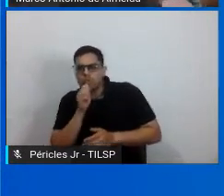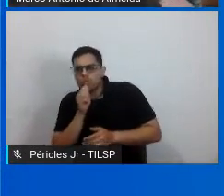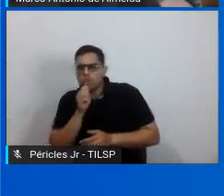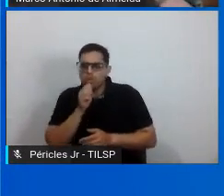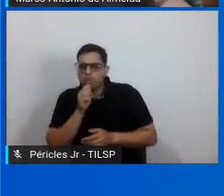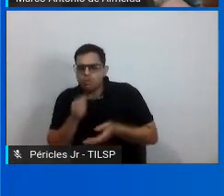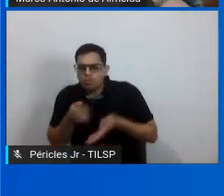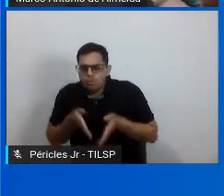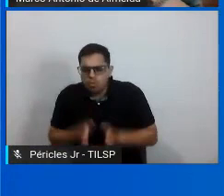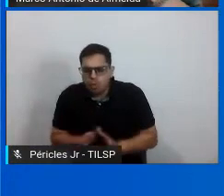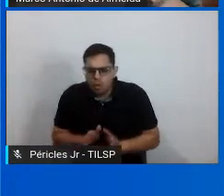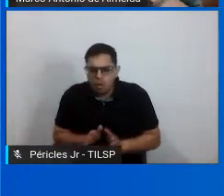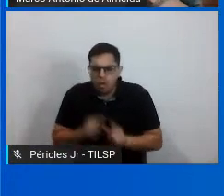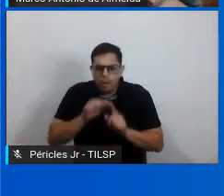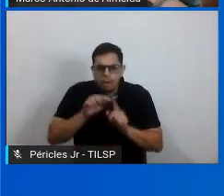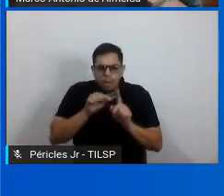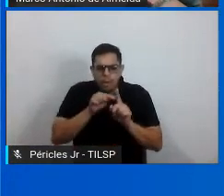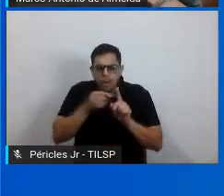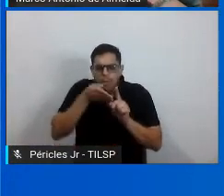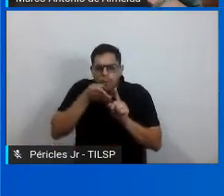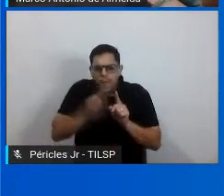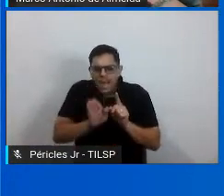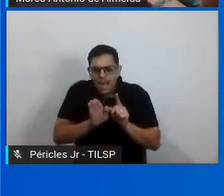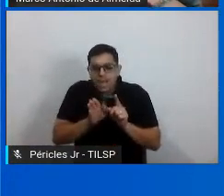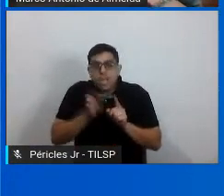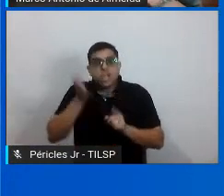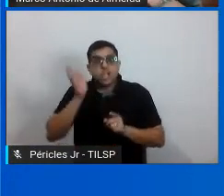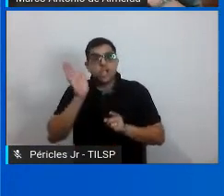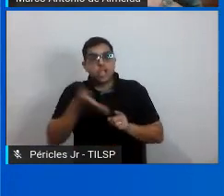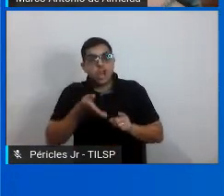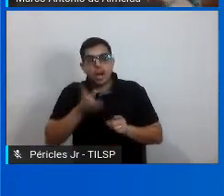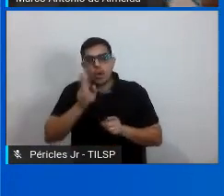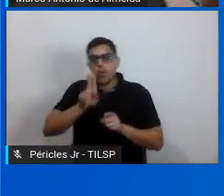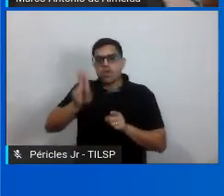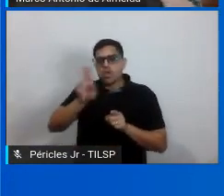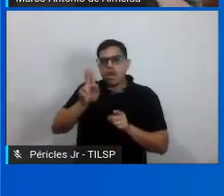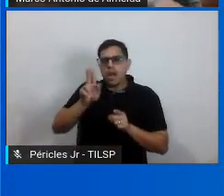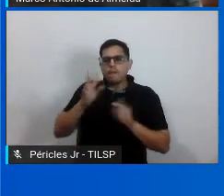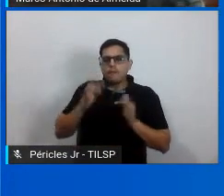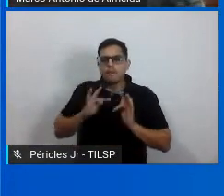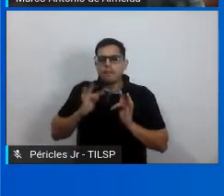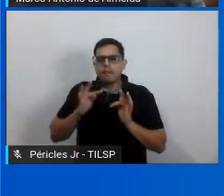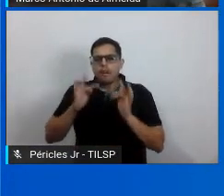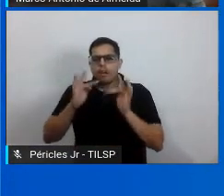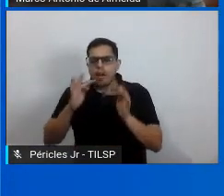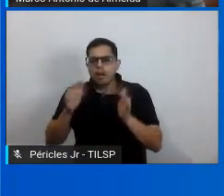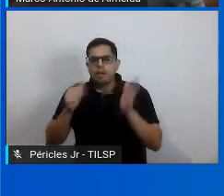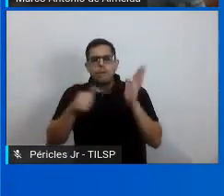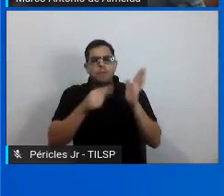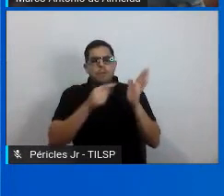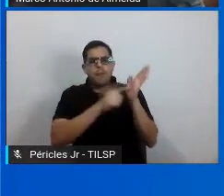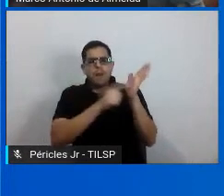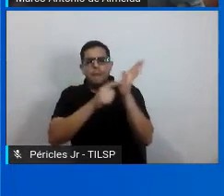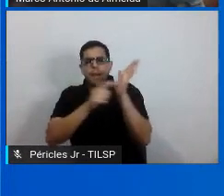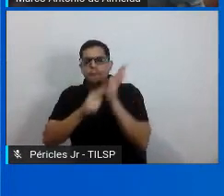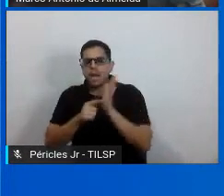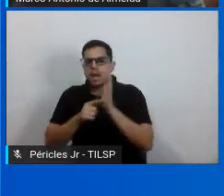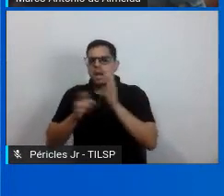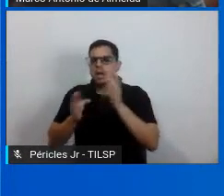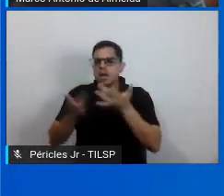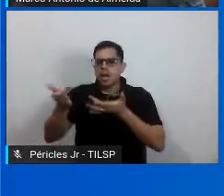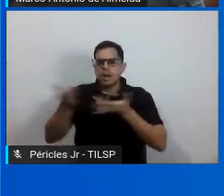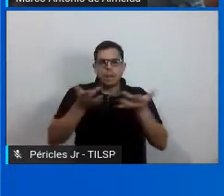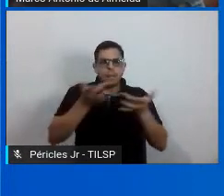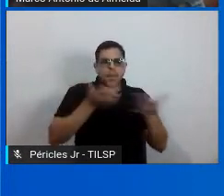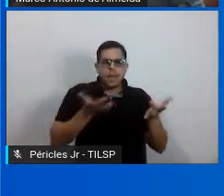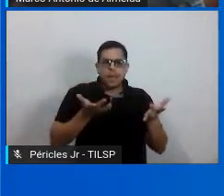sair da barriga materna né E já saía clicando interagindo com uma série de dispositivos